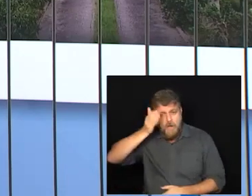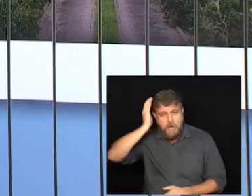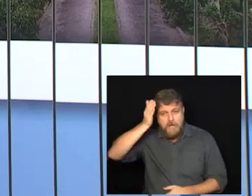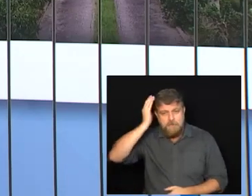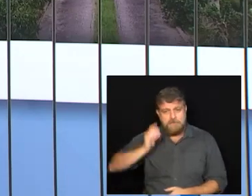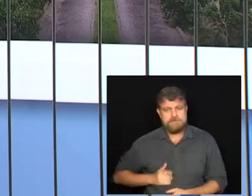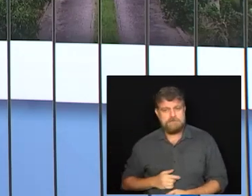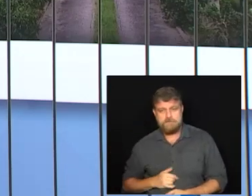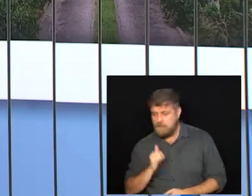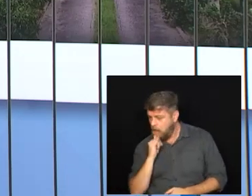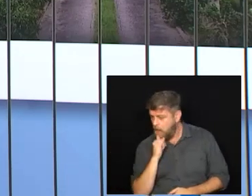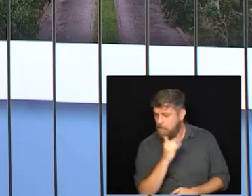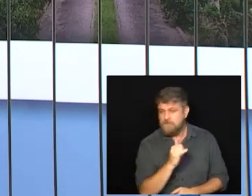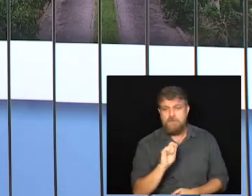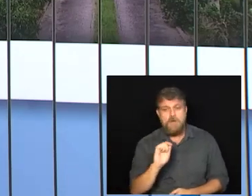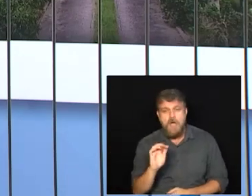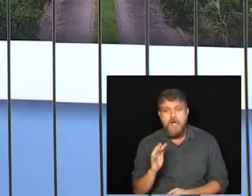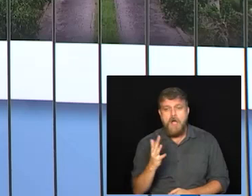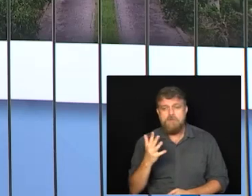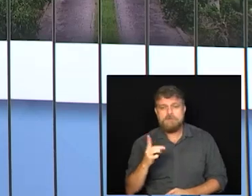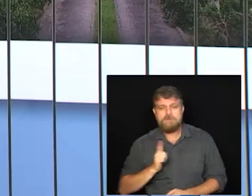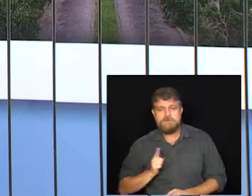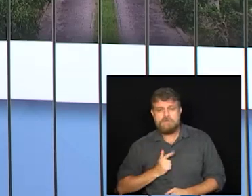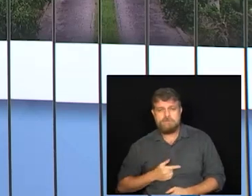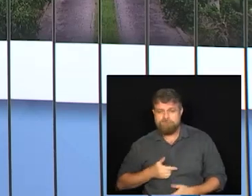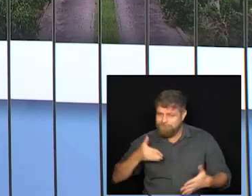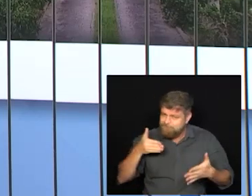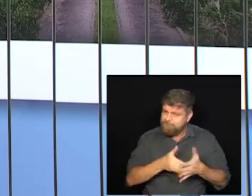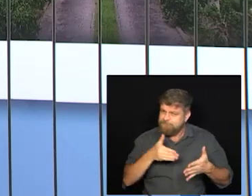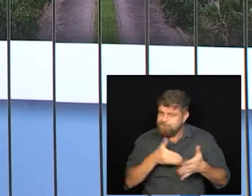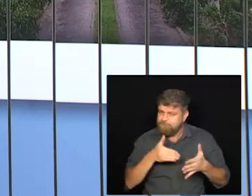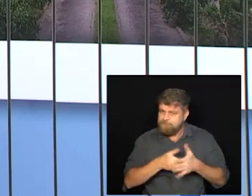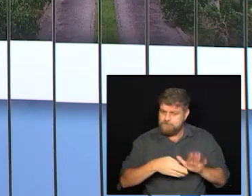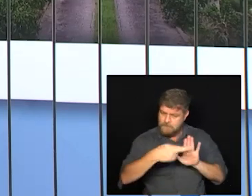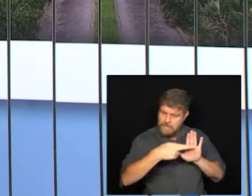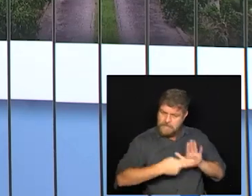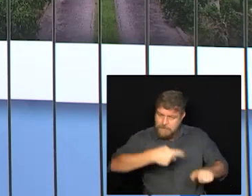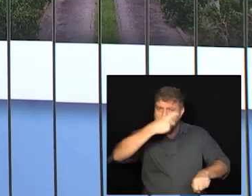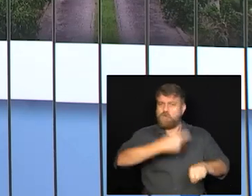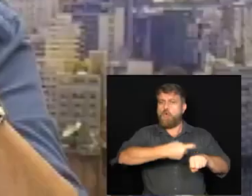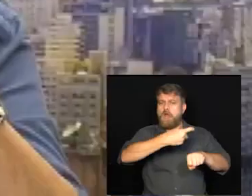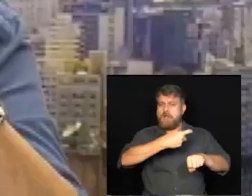não descarta a possibilidade de medidas mais restritivas.